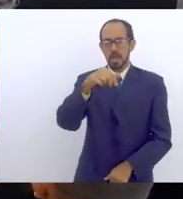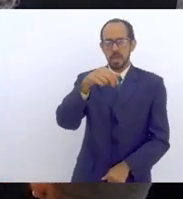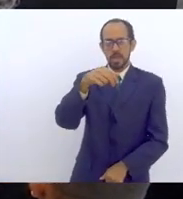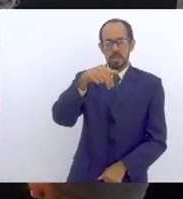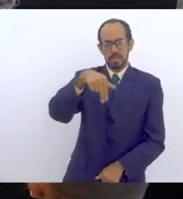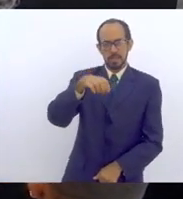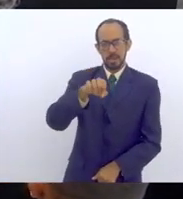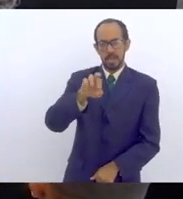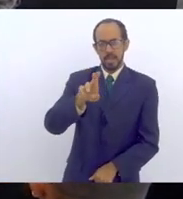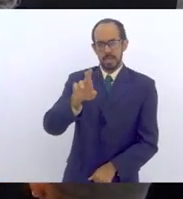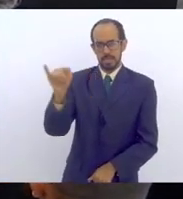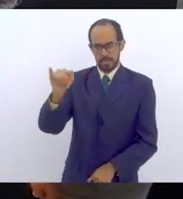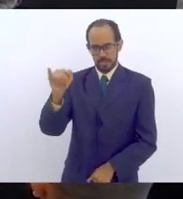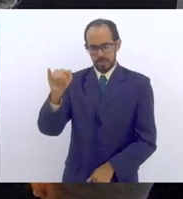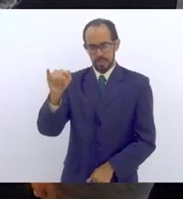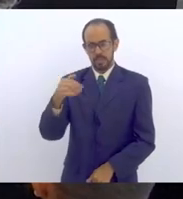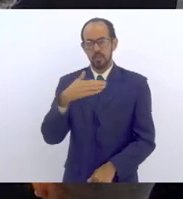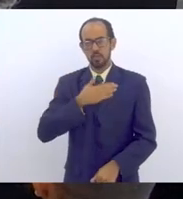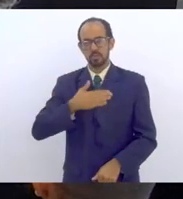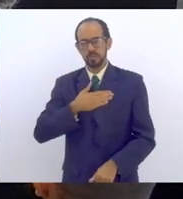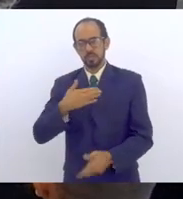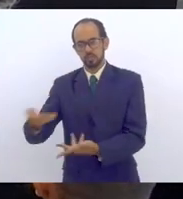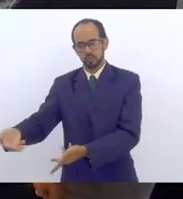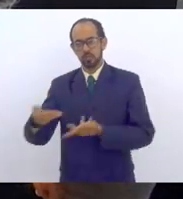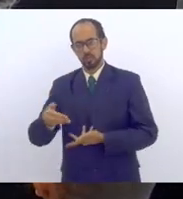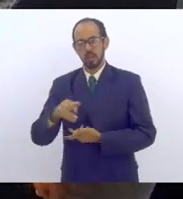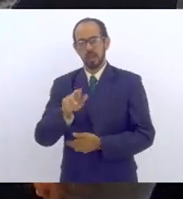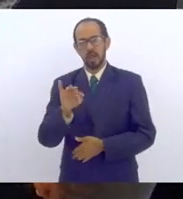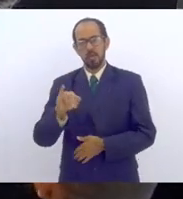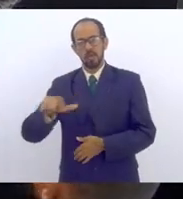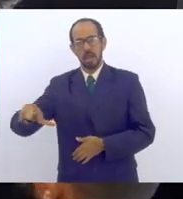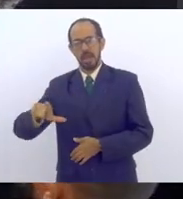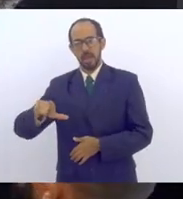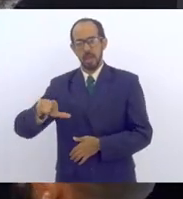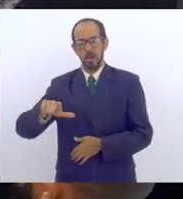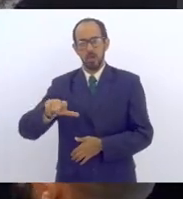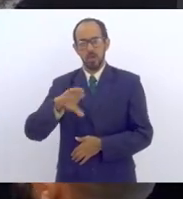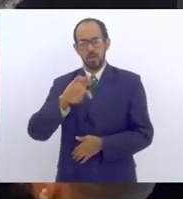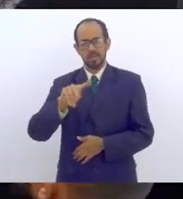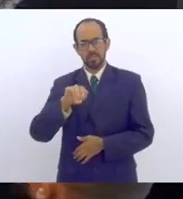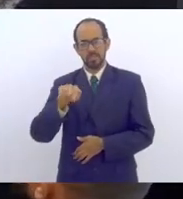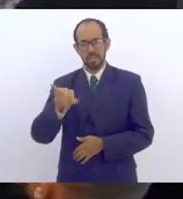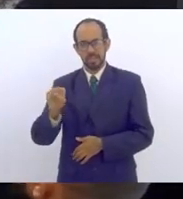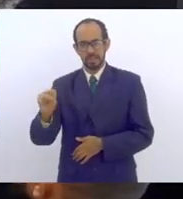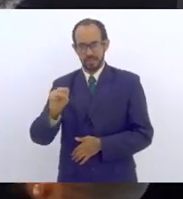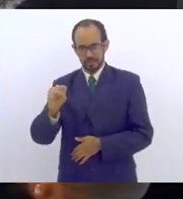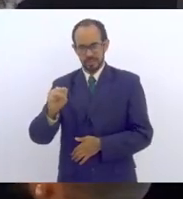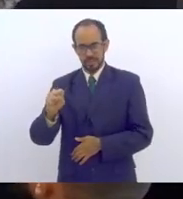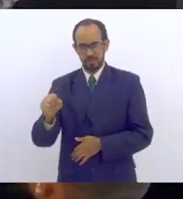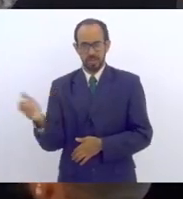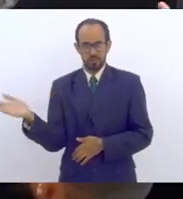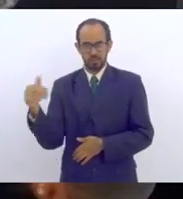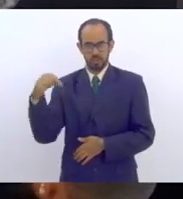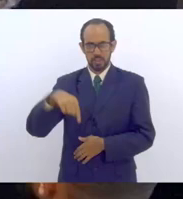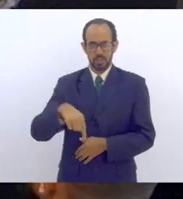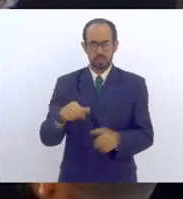Neri eu quero chamar aqui o Rafael Rangel das Chagas aqui conosco